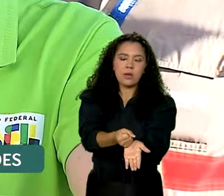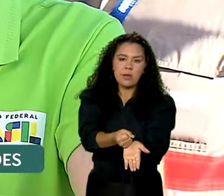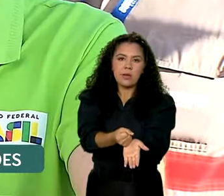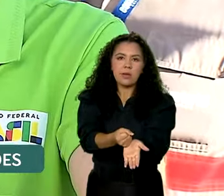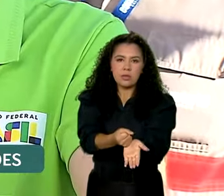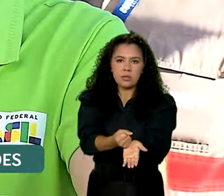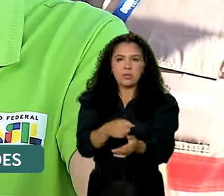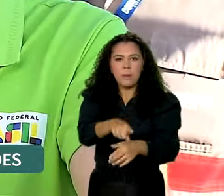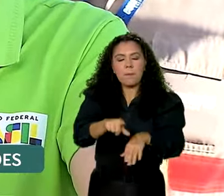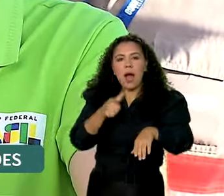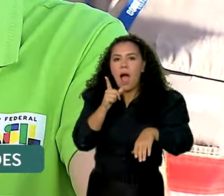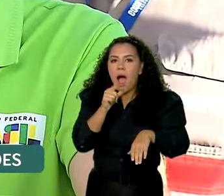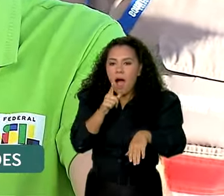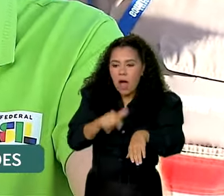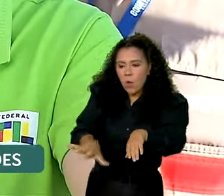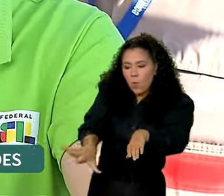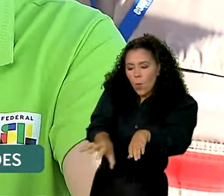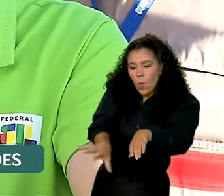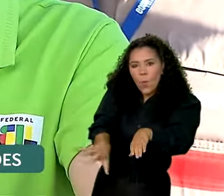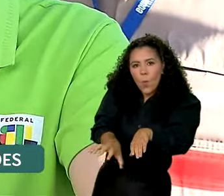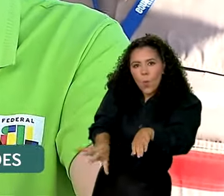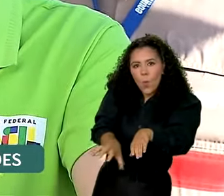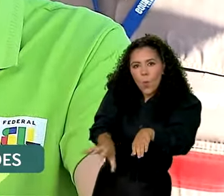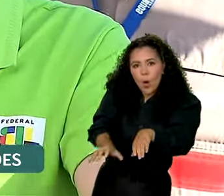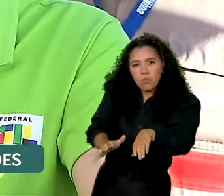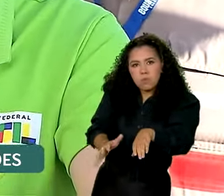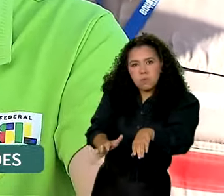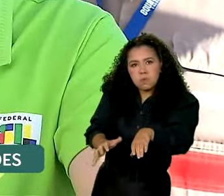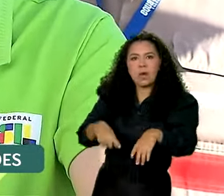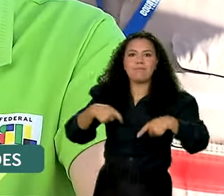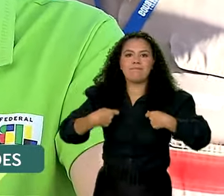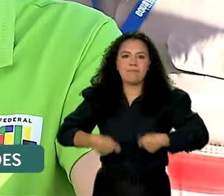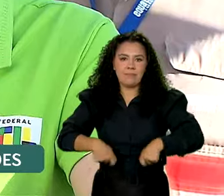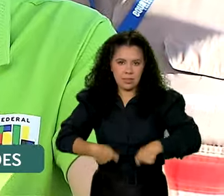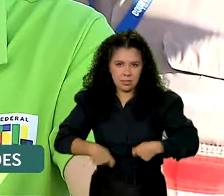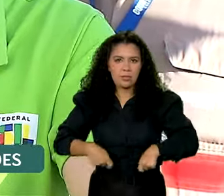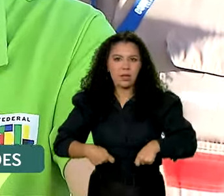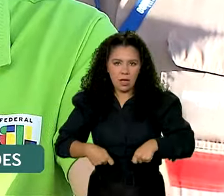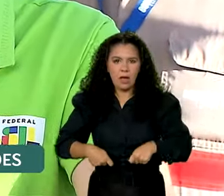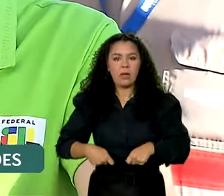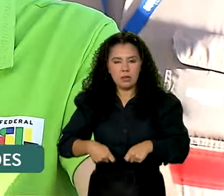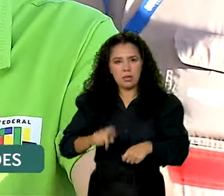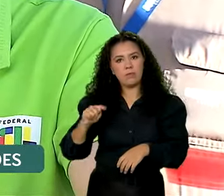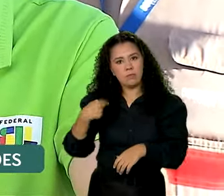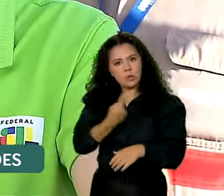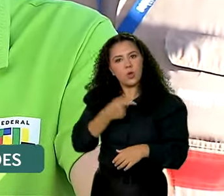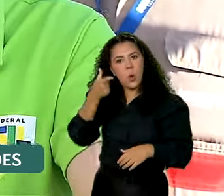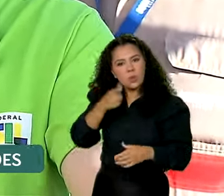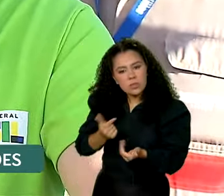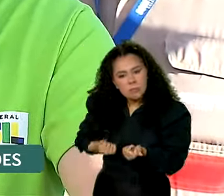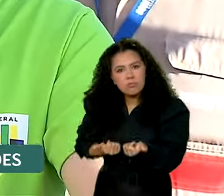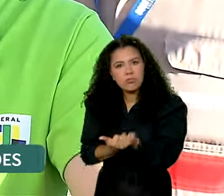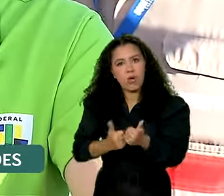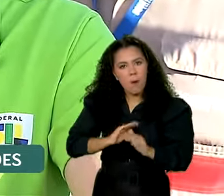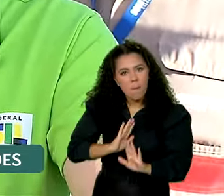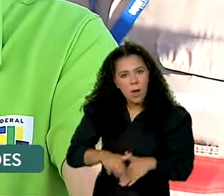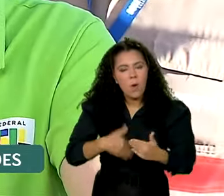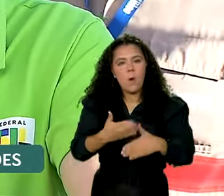com essa drenagem tão necessária à entrada do poder público para poder restabelecer e para